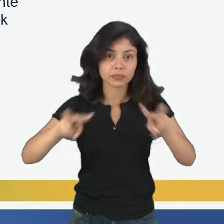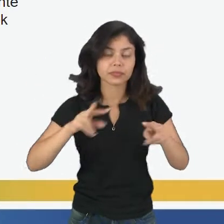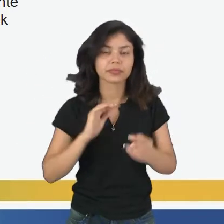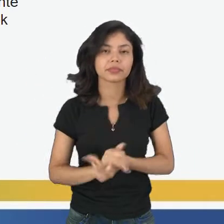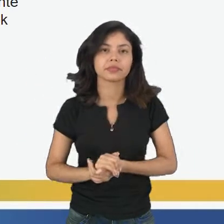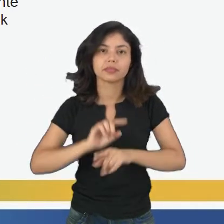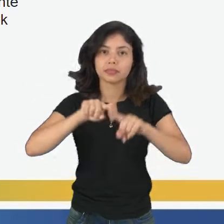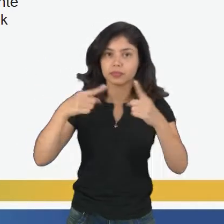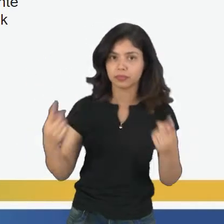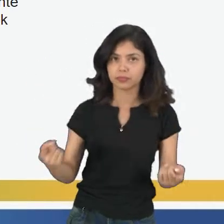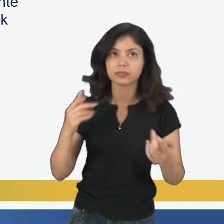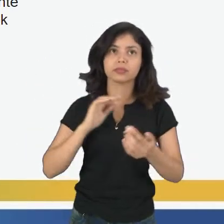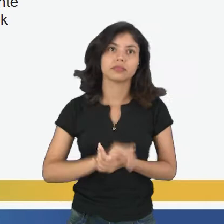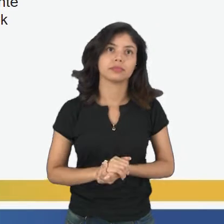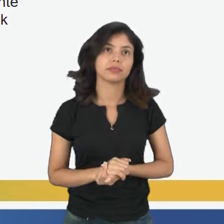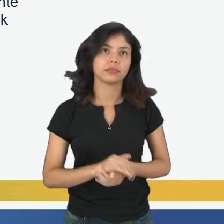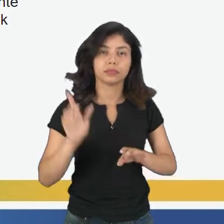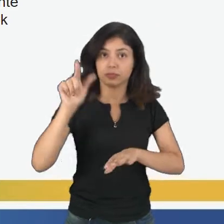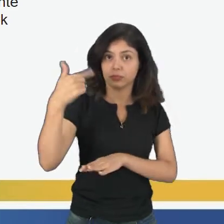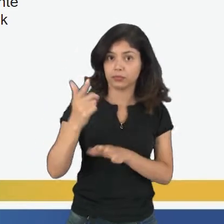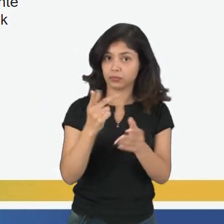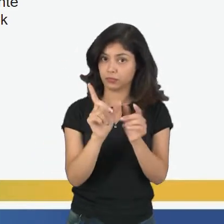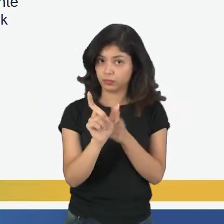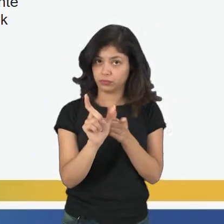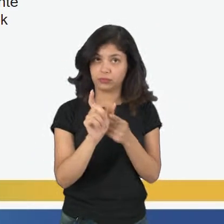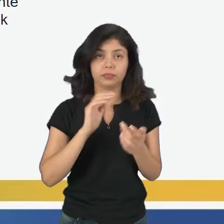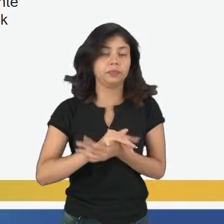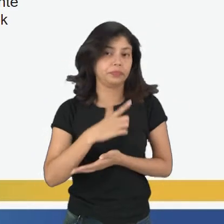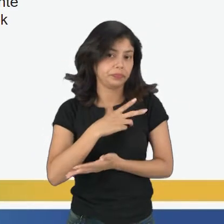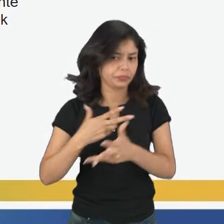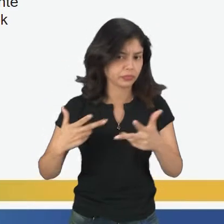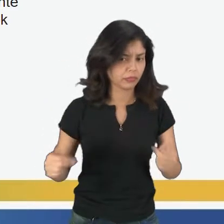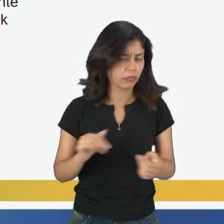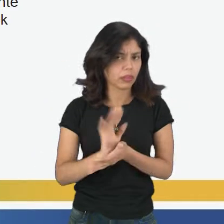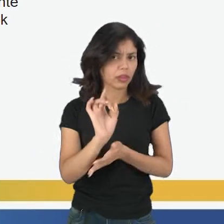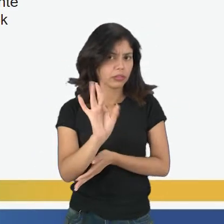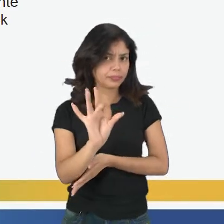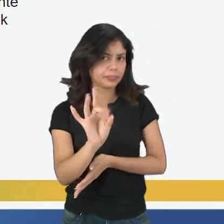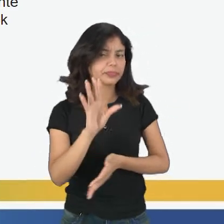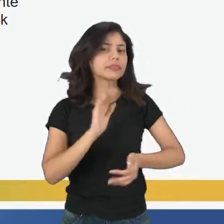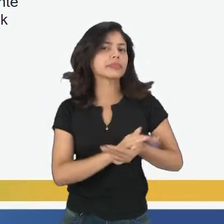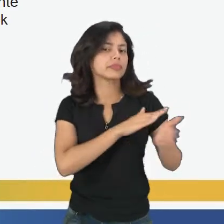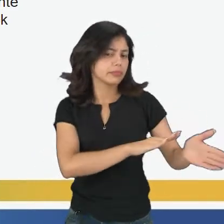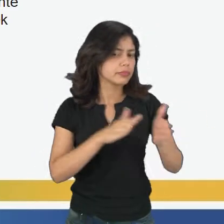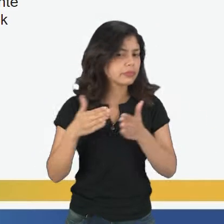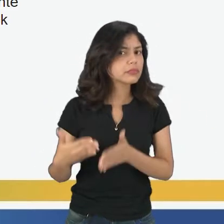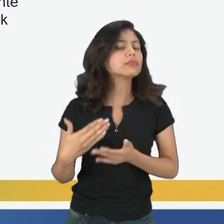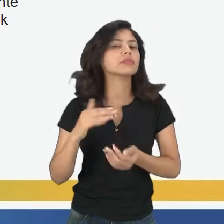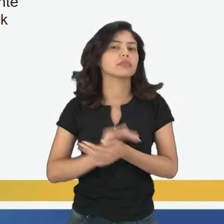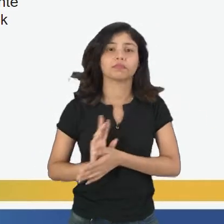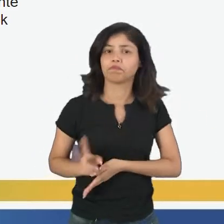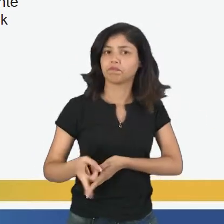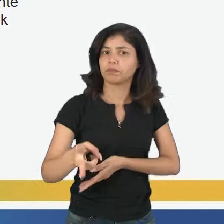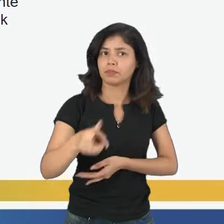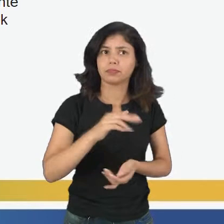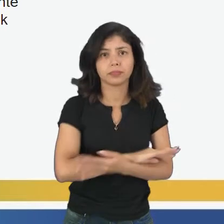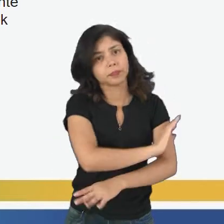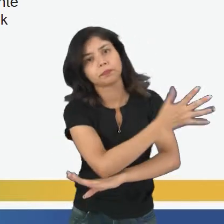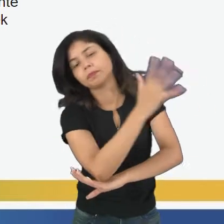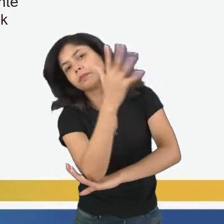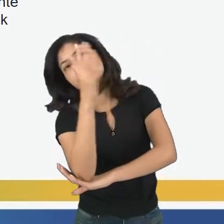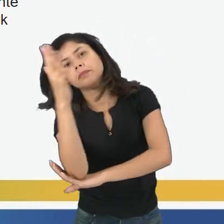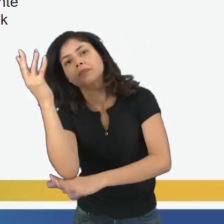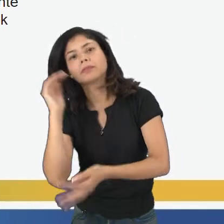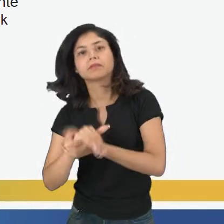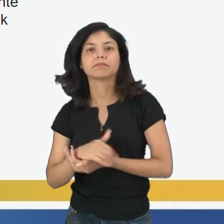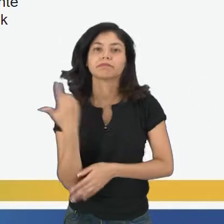visíveis. Em outras palavras, existem coisas que estão fazendo parte, estão contidas na paisagem,